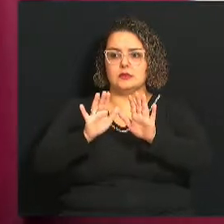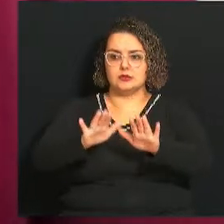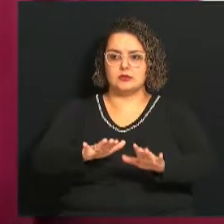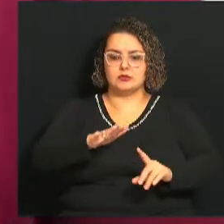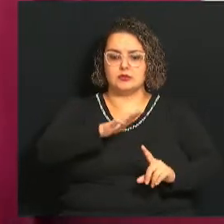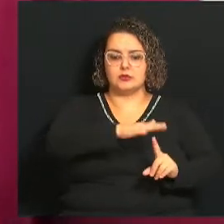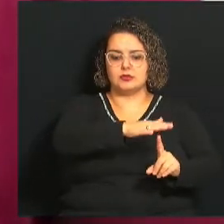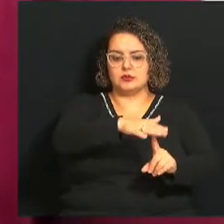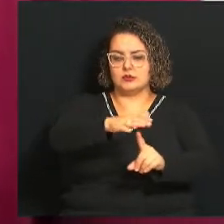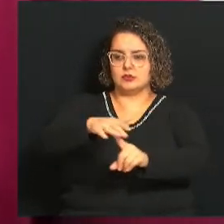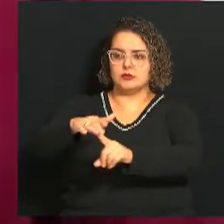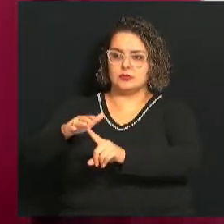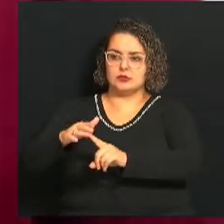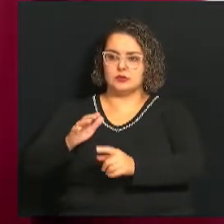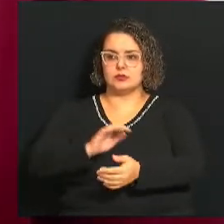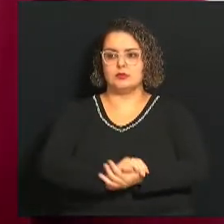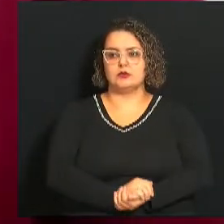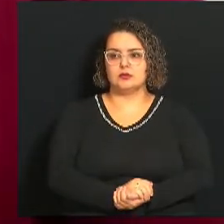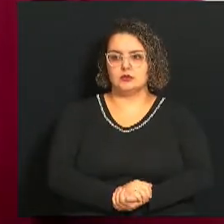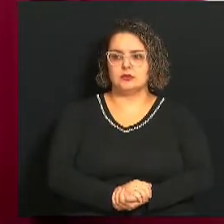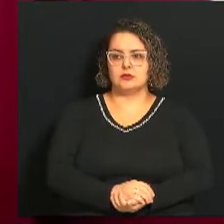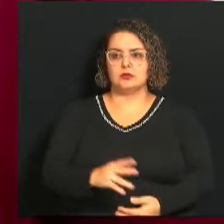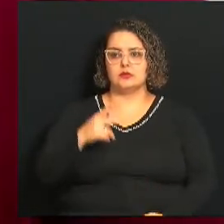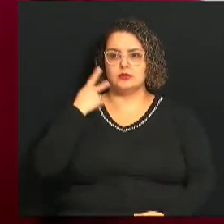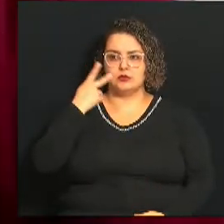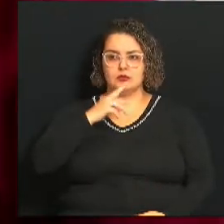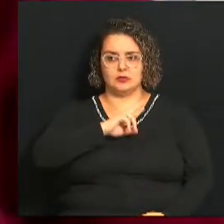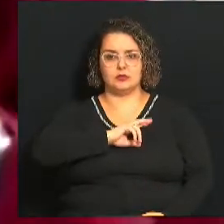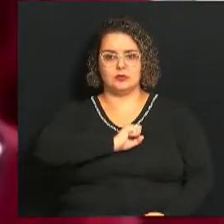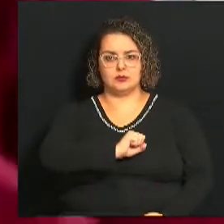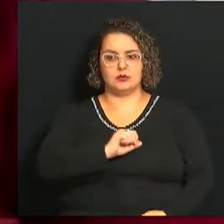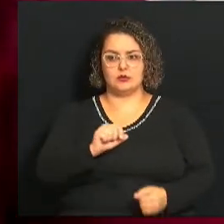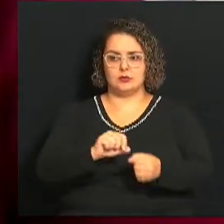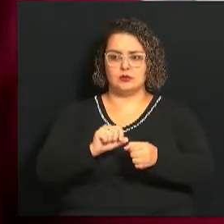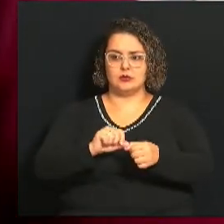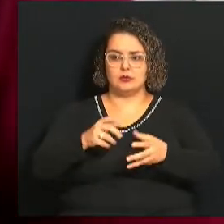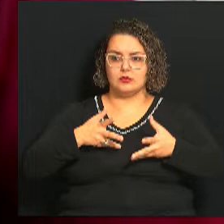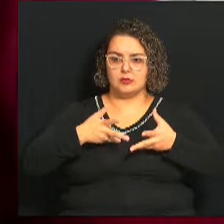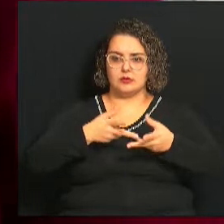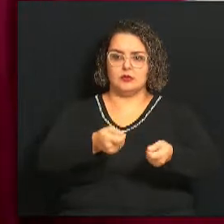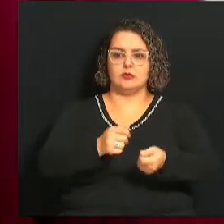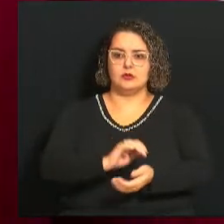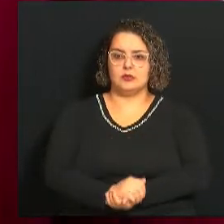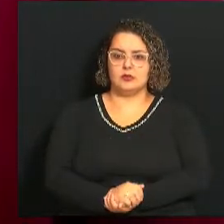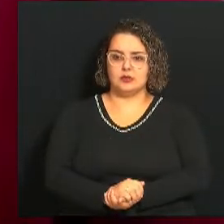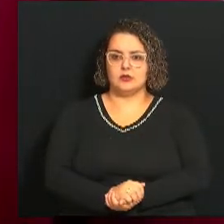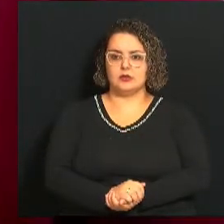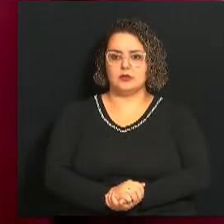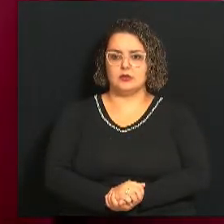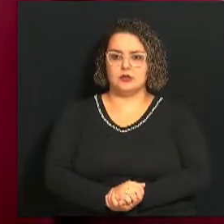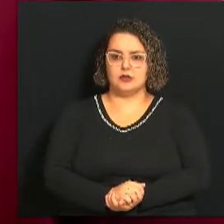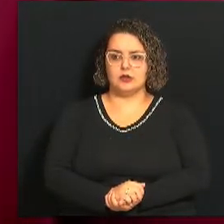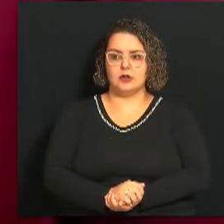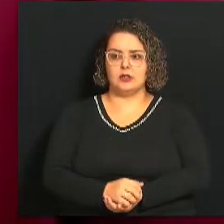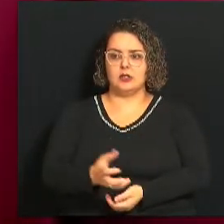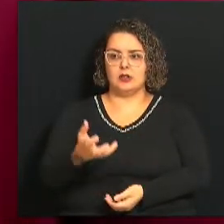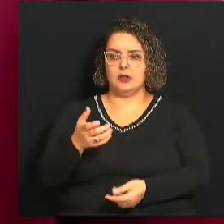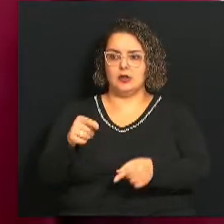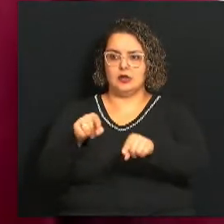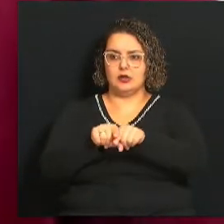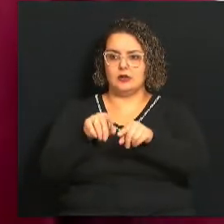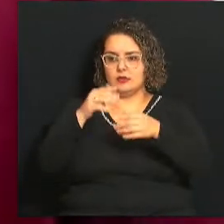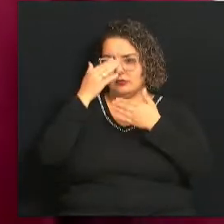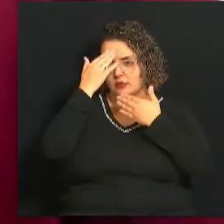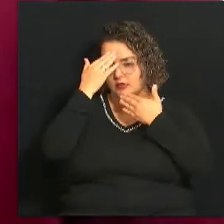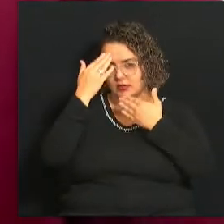Ambiente, nosso vereador Rossini, quem nos fez esse convite. Quero também aqui agradecer